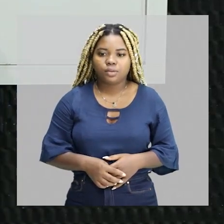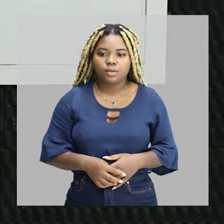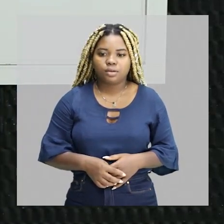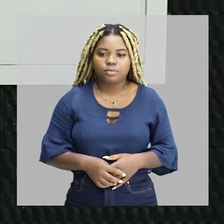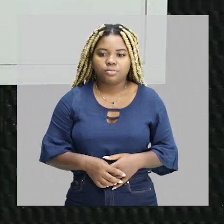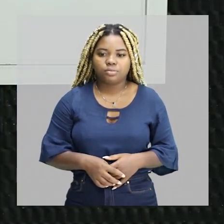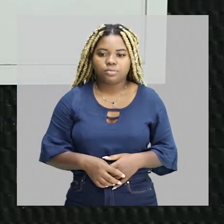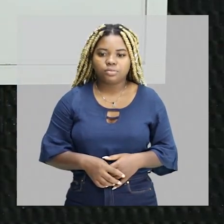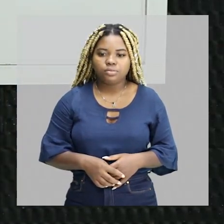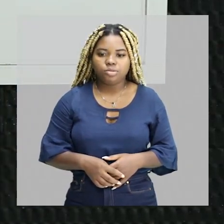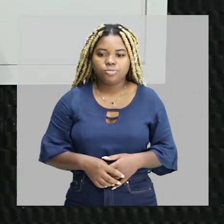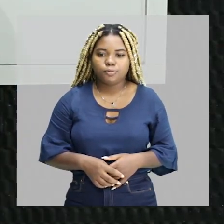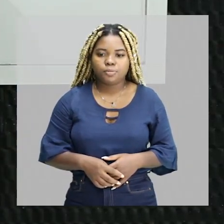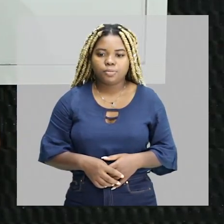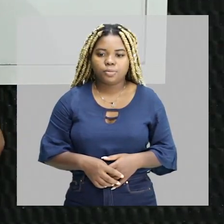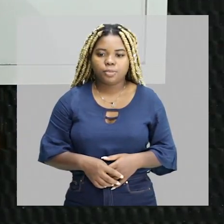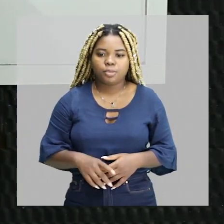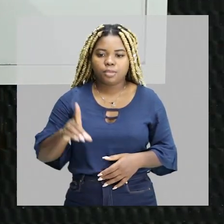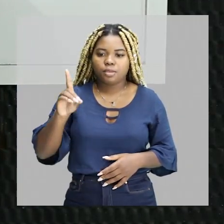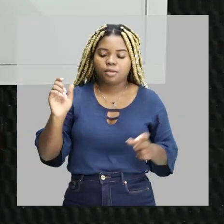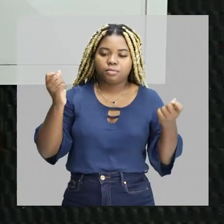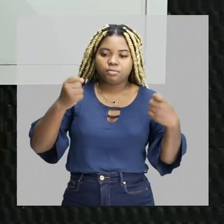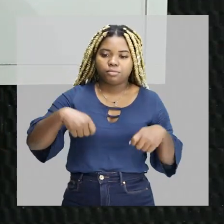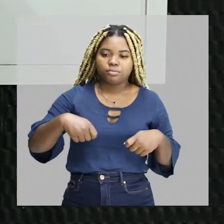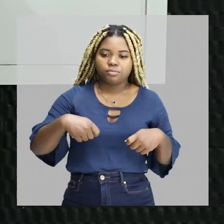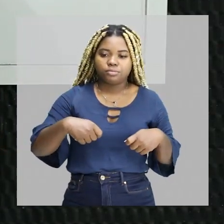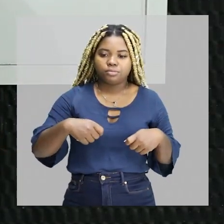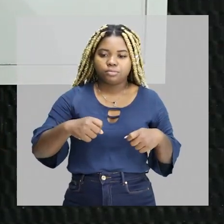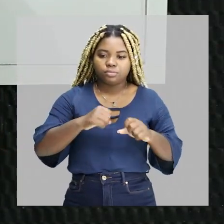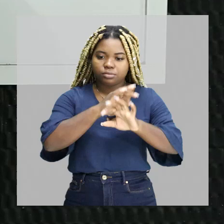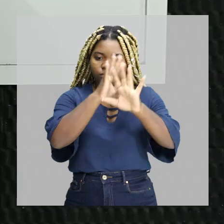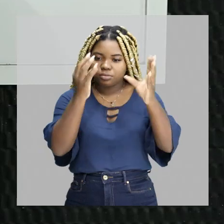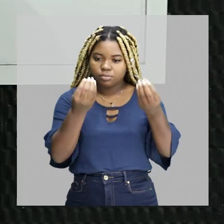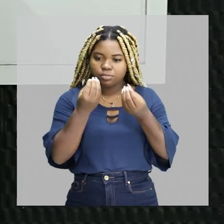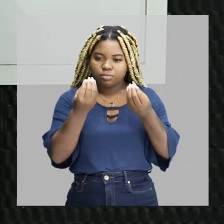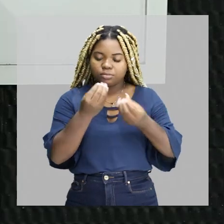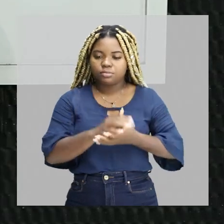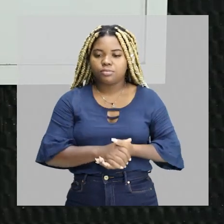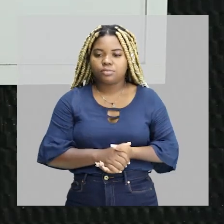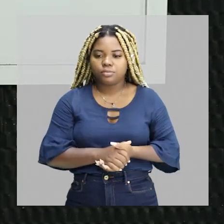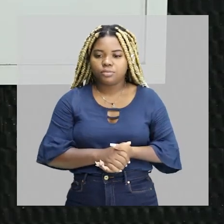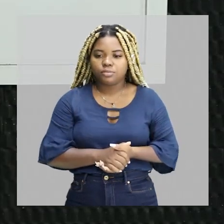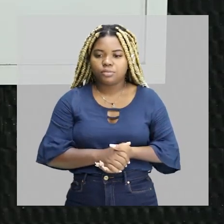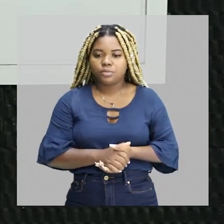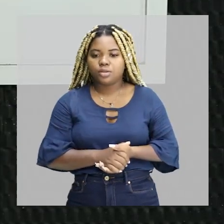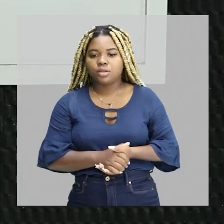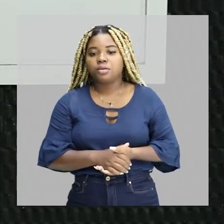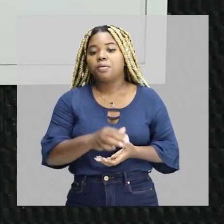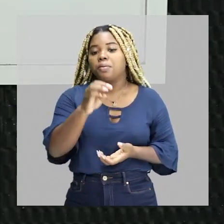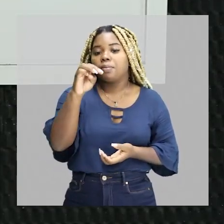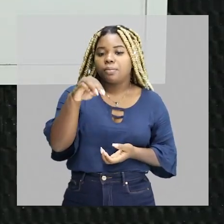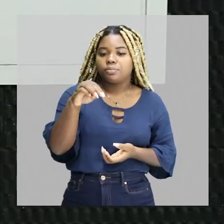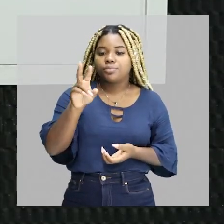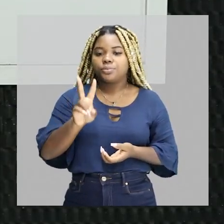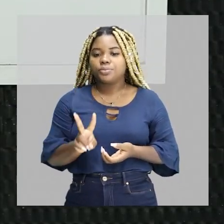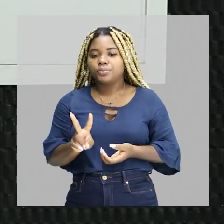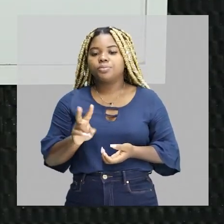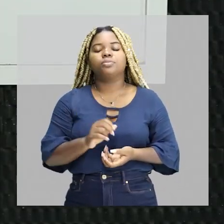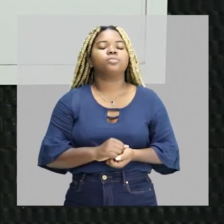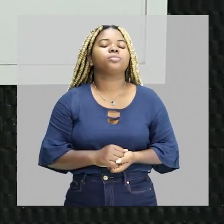Certinho? Então, a densidade nós podemos definir, né? Nós definimos como massa sobre o volume, né? Tá ok?